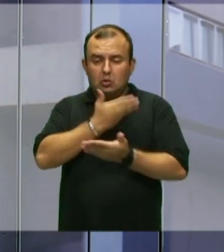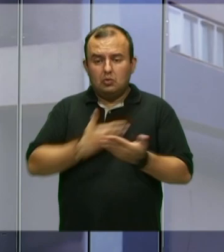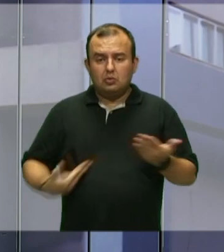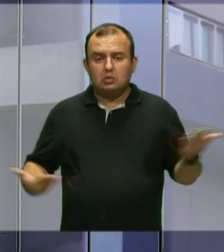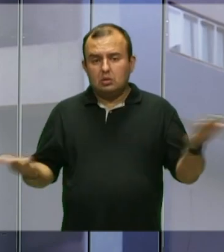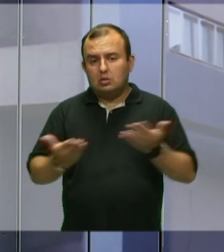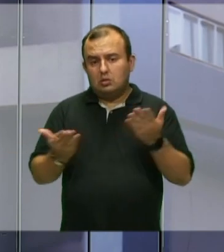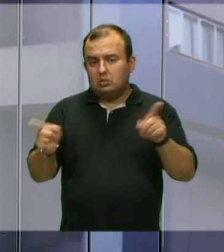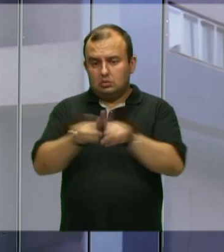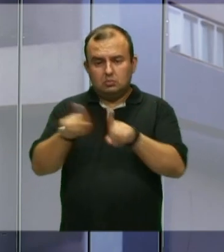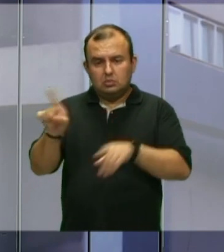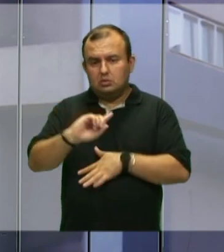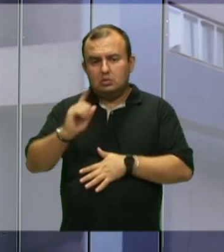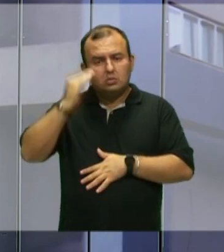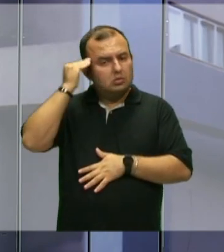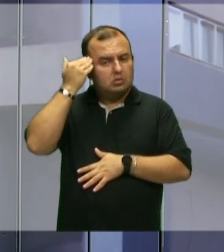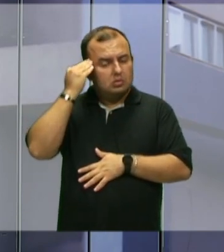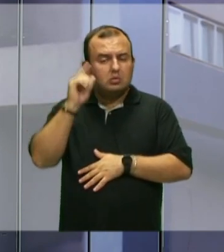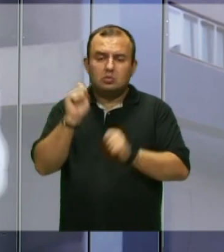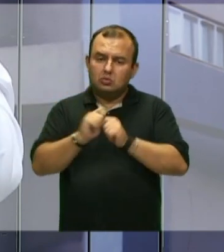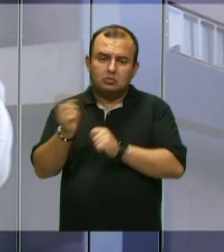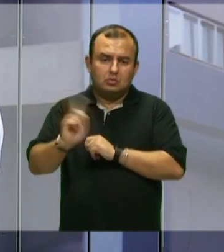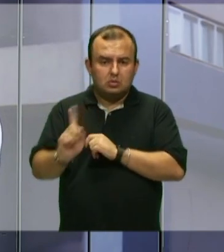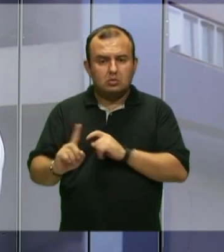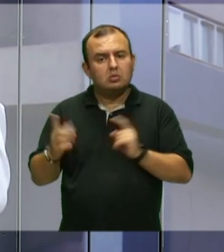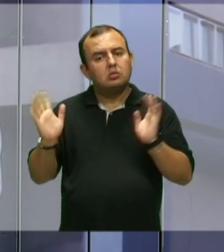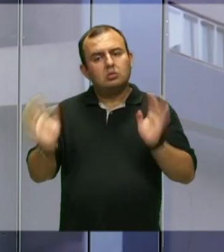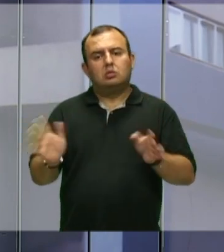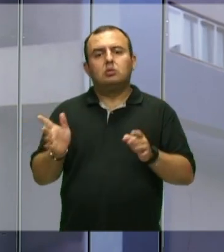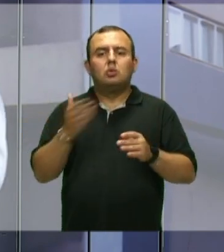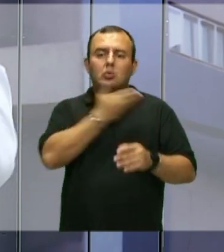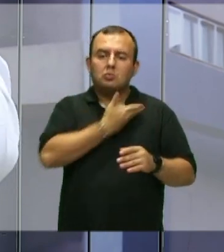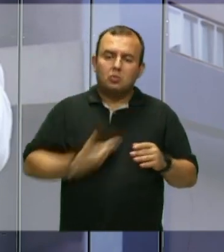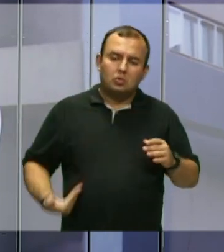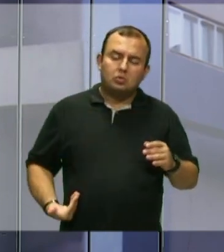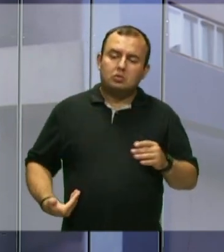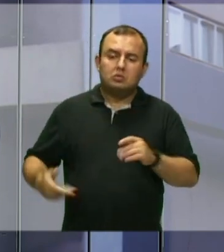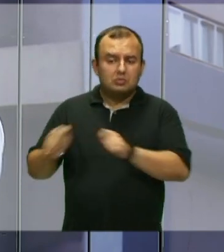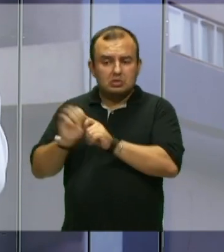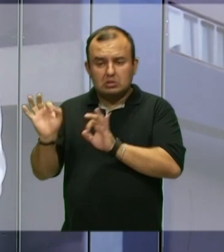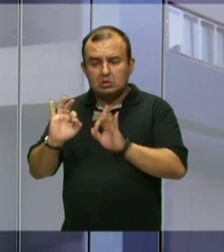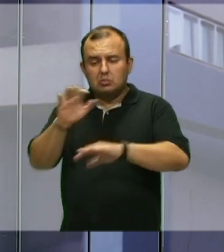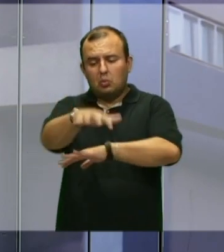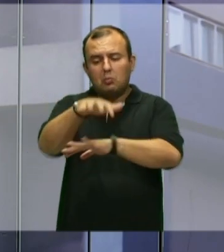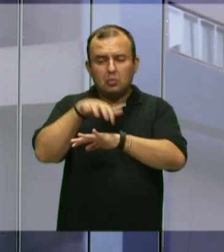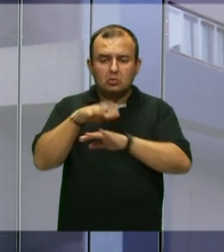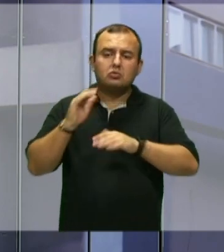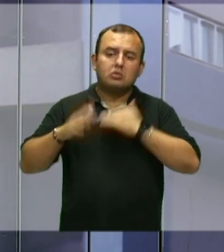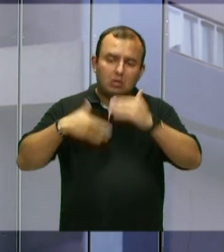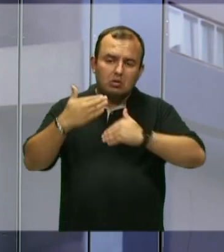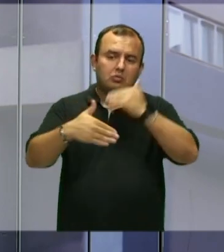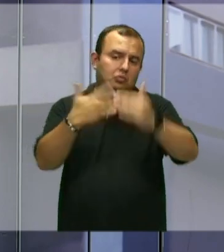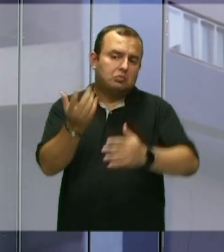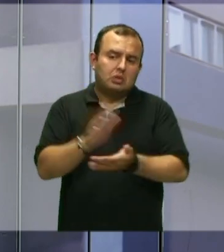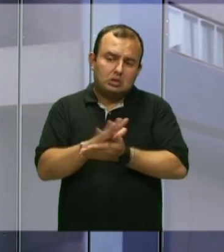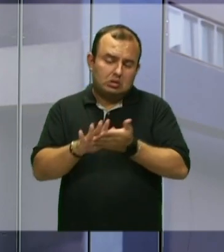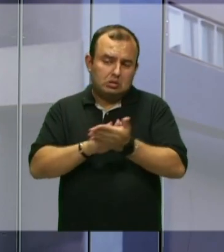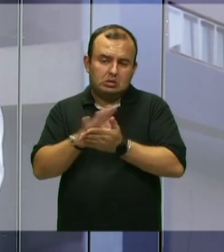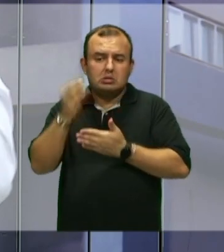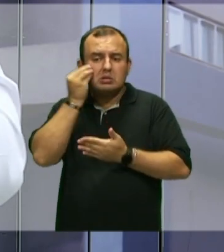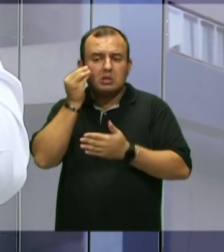o seu dever de casa, eu entendo que não fez, porque se tivesse feito, o Porto já estaria funcionando. Tentaram várias medidas, não